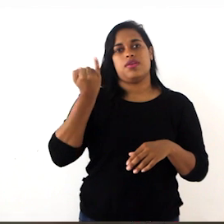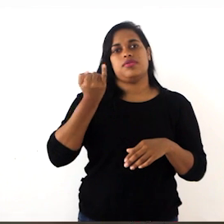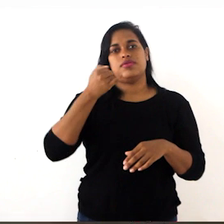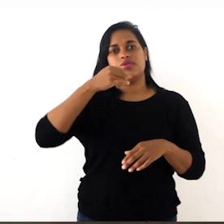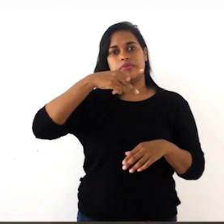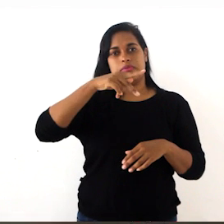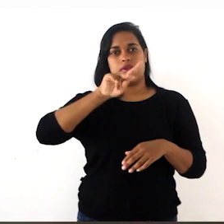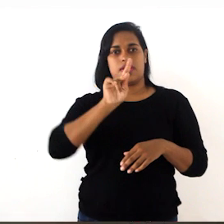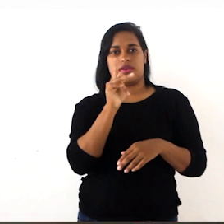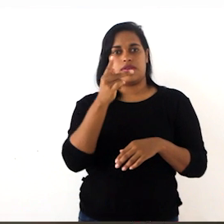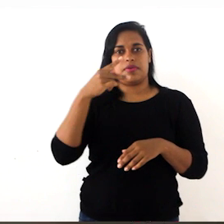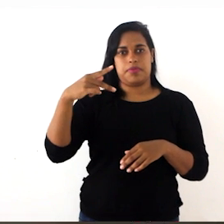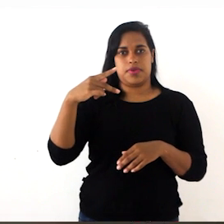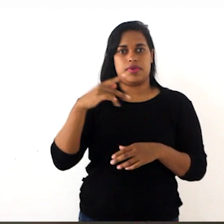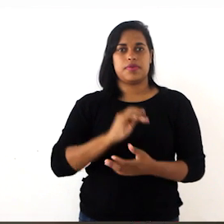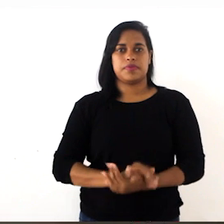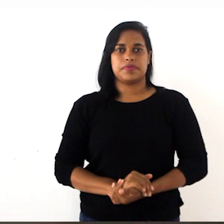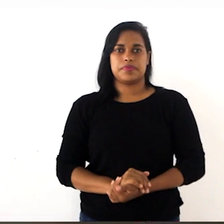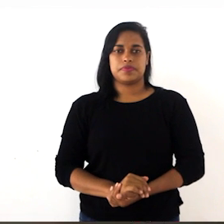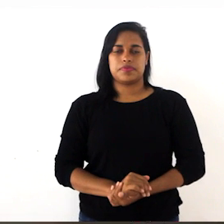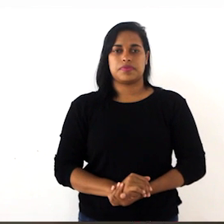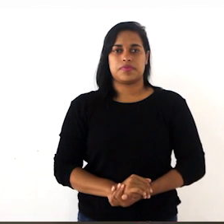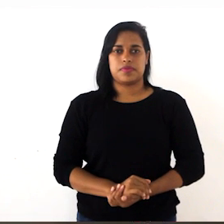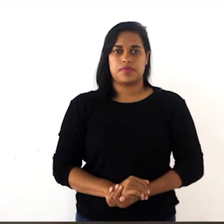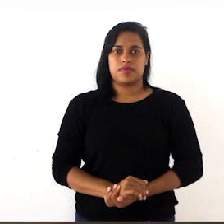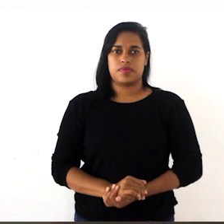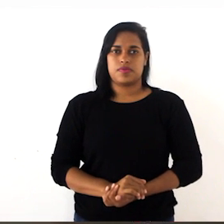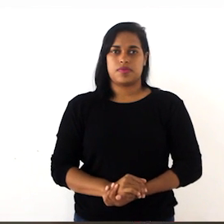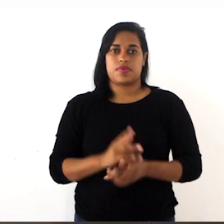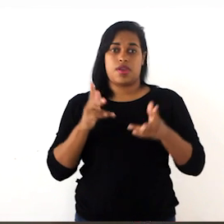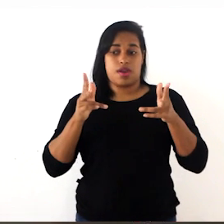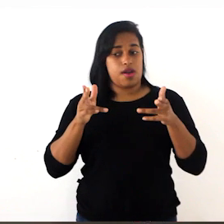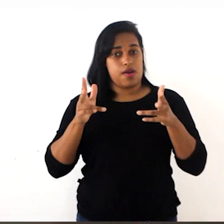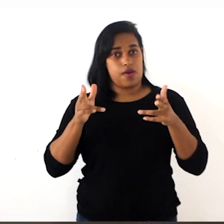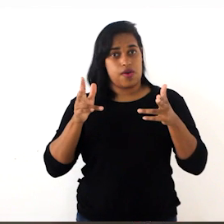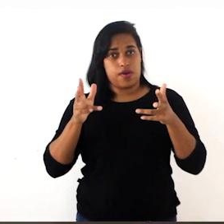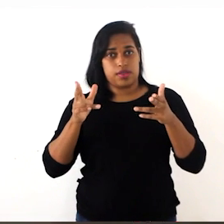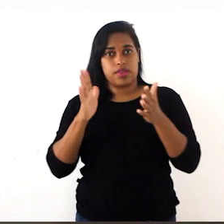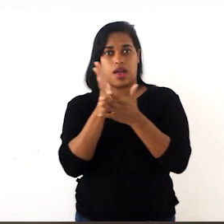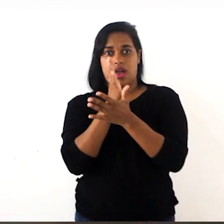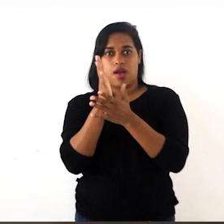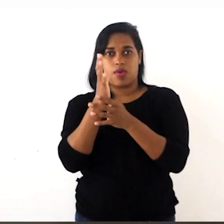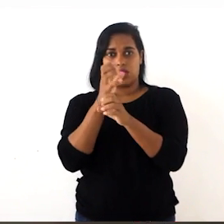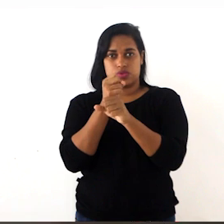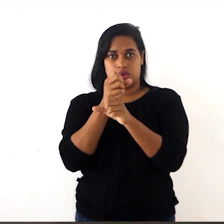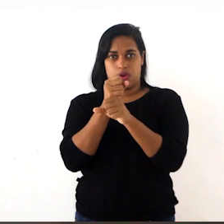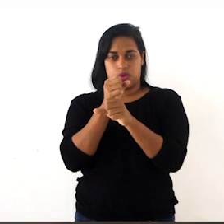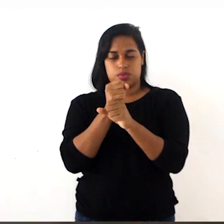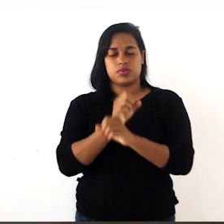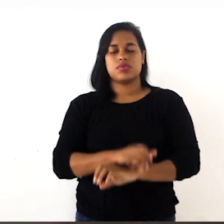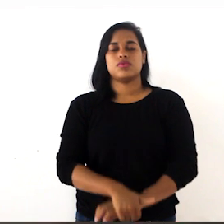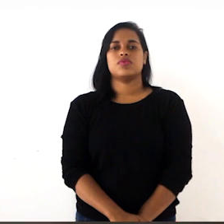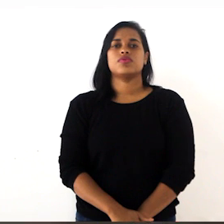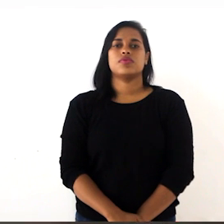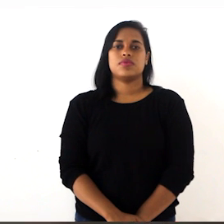útil.php. Vamos recortar aqui essa função